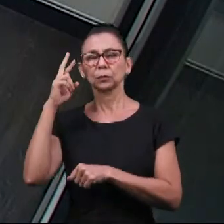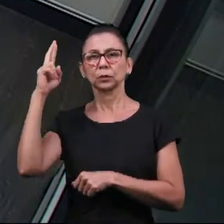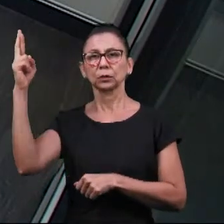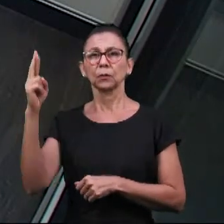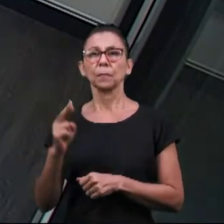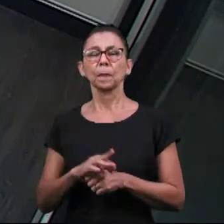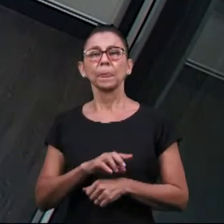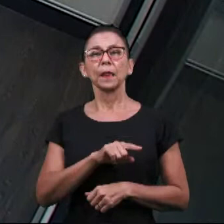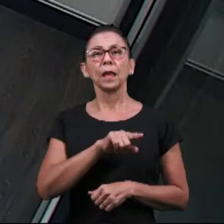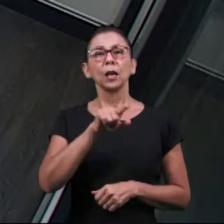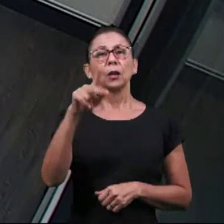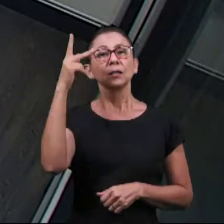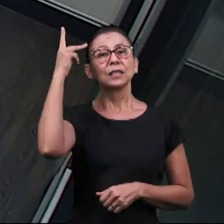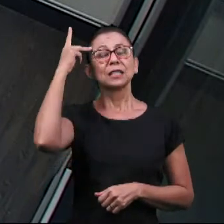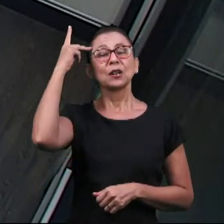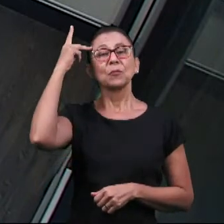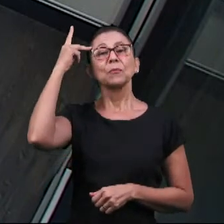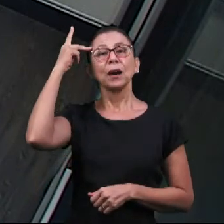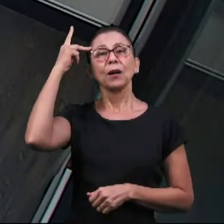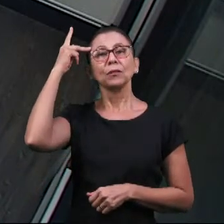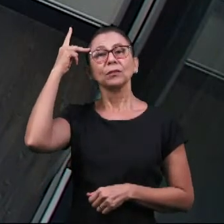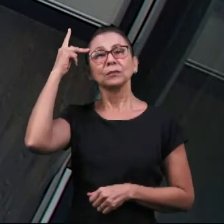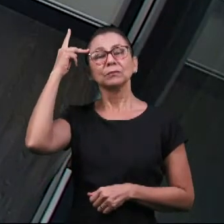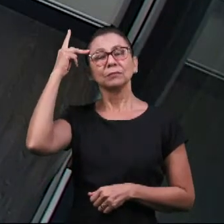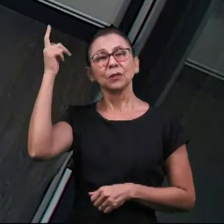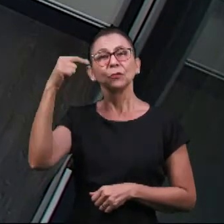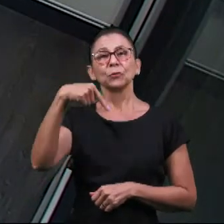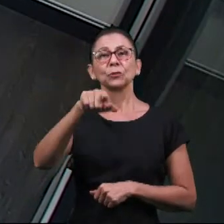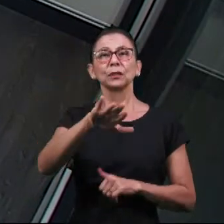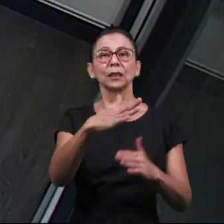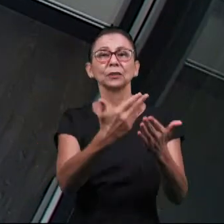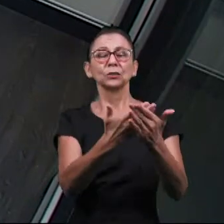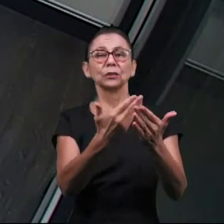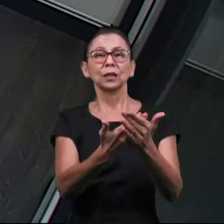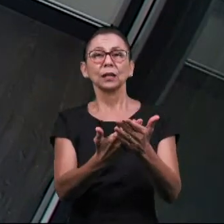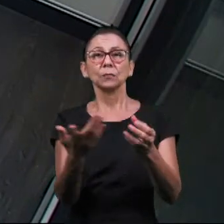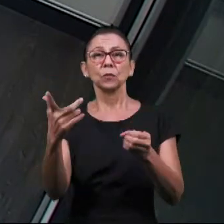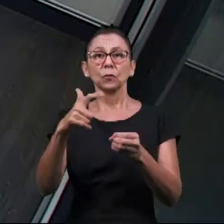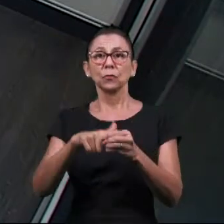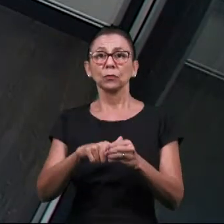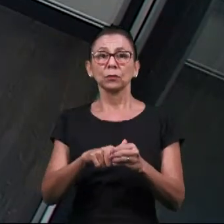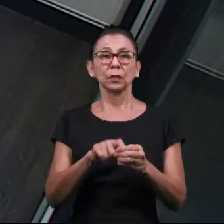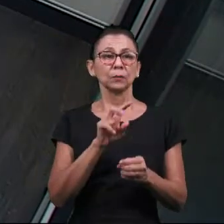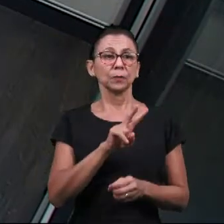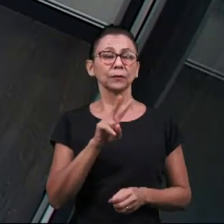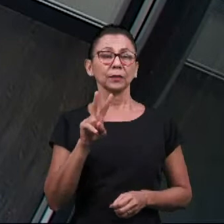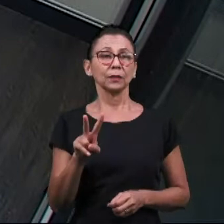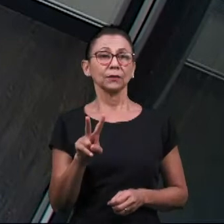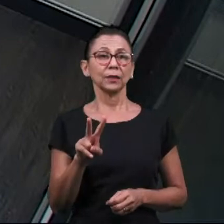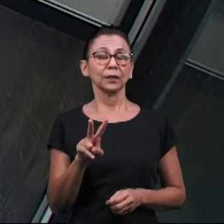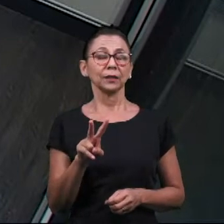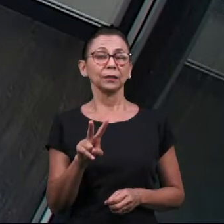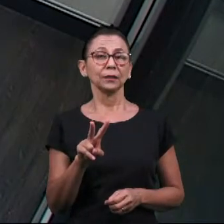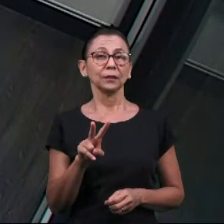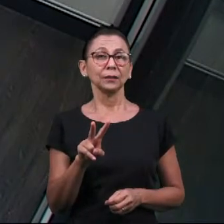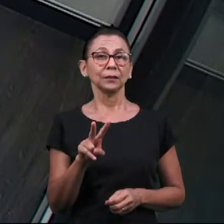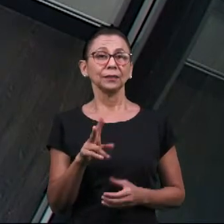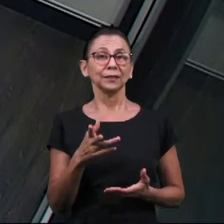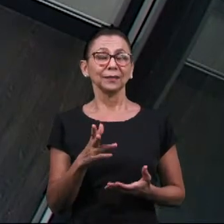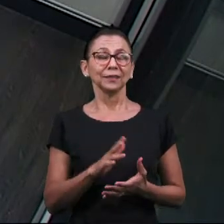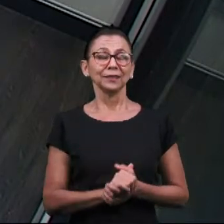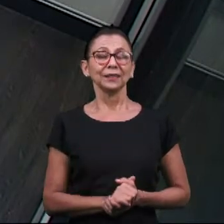que é paulista, aqui em Vila Velha. Isso mesmo. E como é que foi esse encontro aí com a nossa irmã Érica, né? A sua